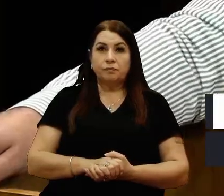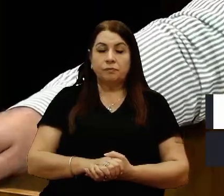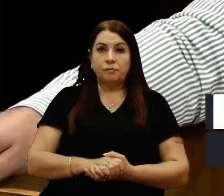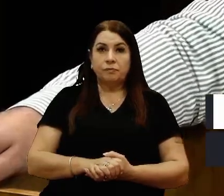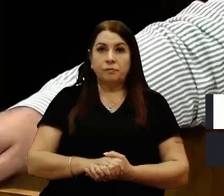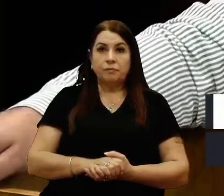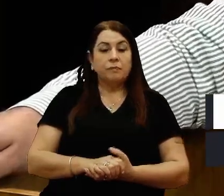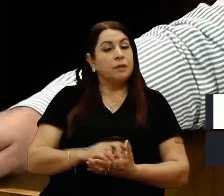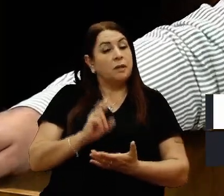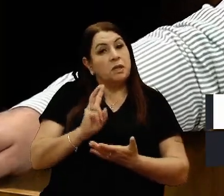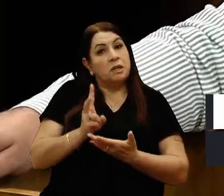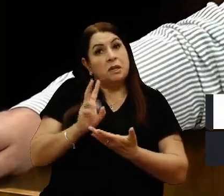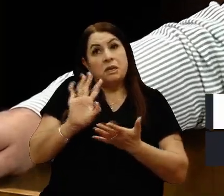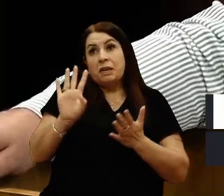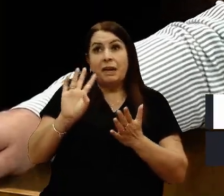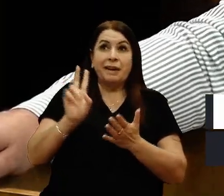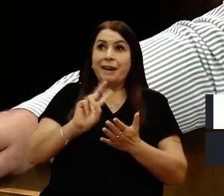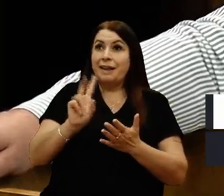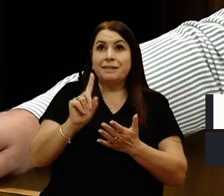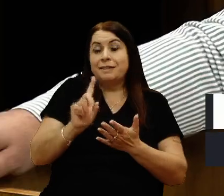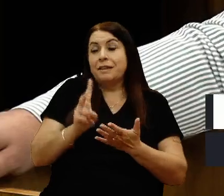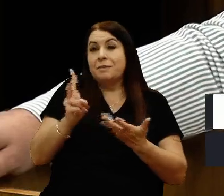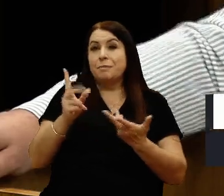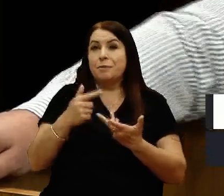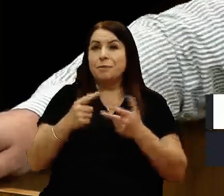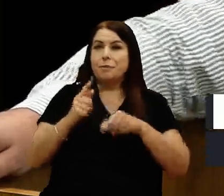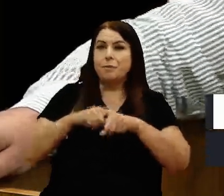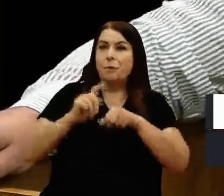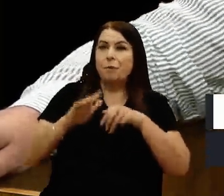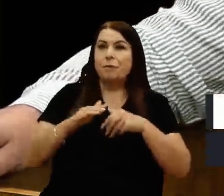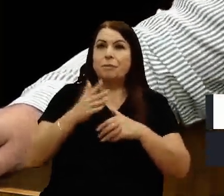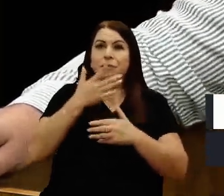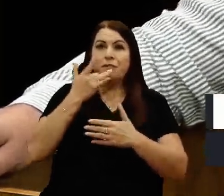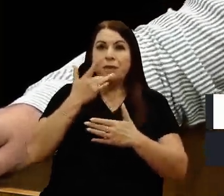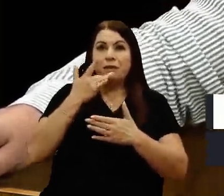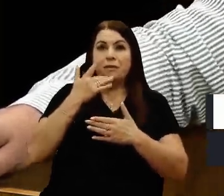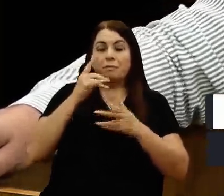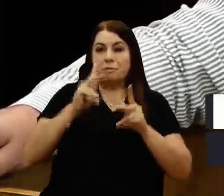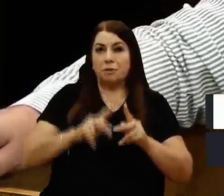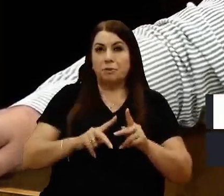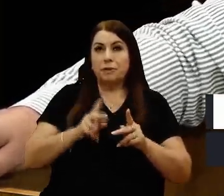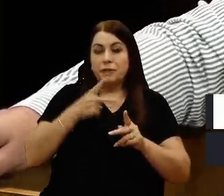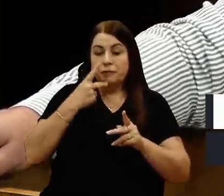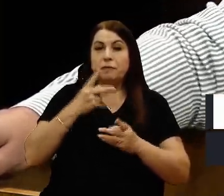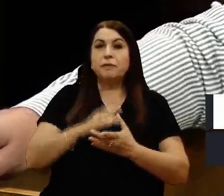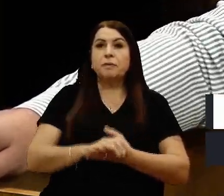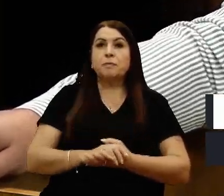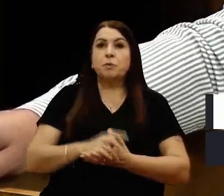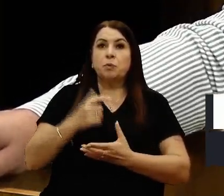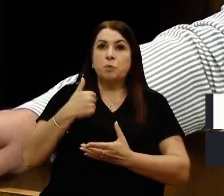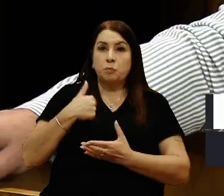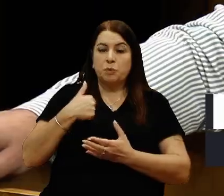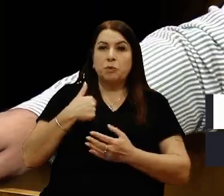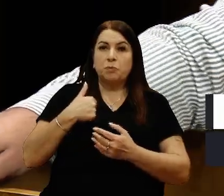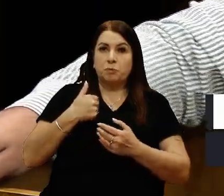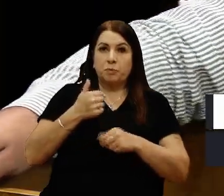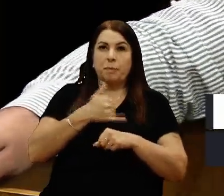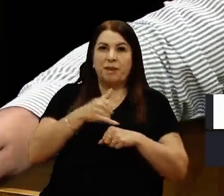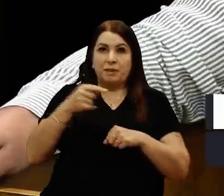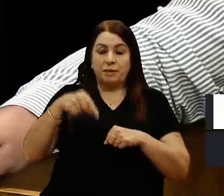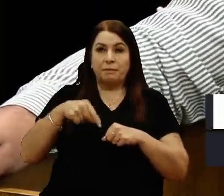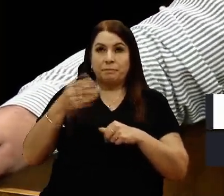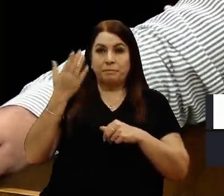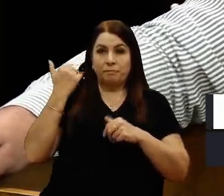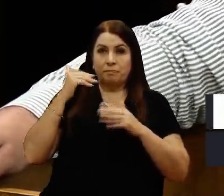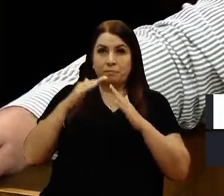E nem sempre nos momentos mais fáceis para as pessoas. E eu digo que quando eu passei por uma situação aqui na